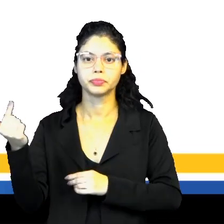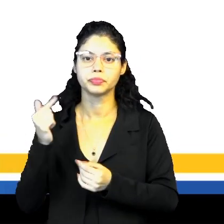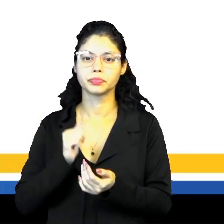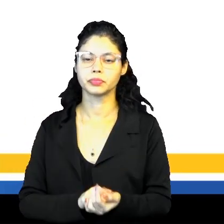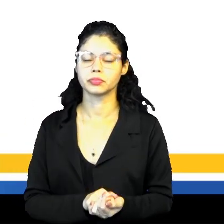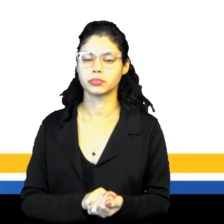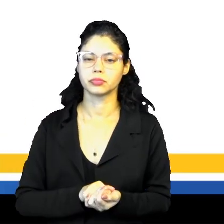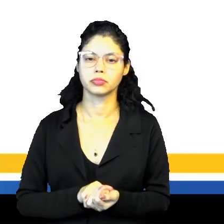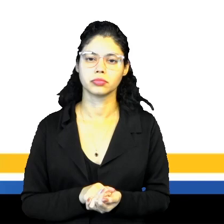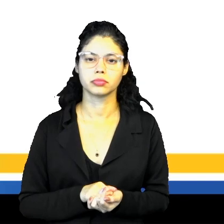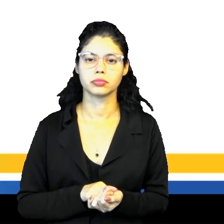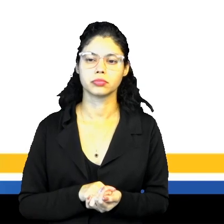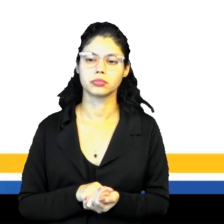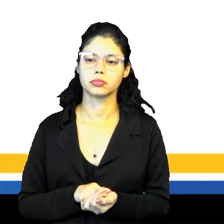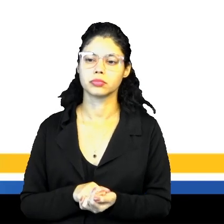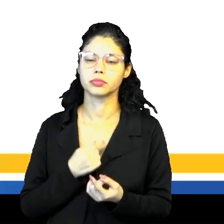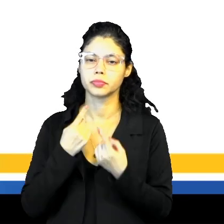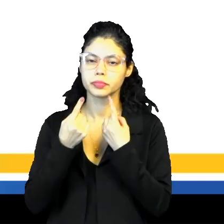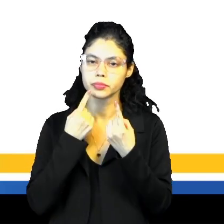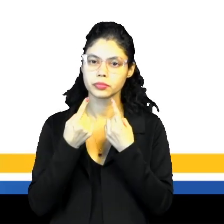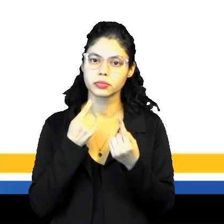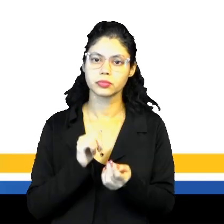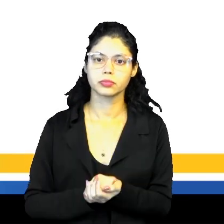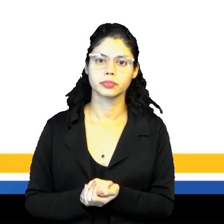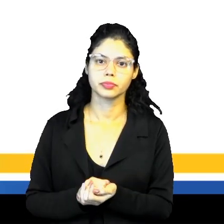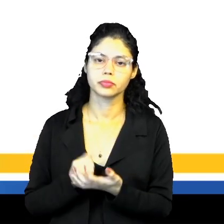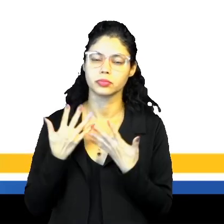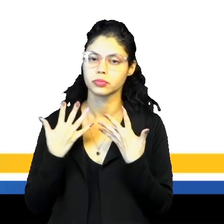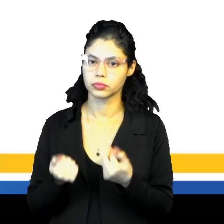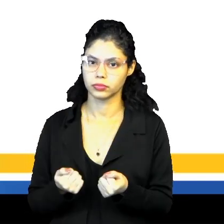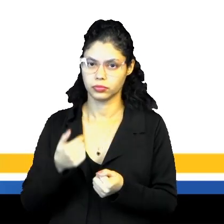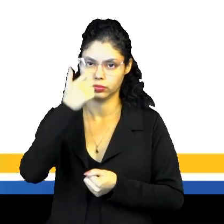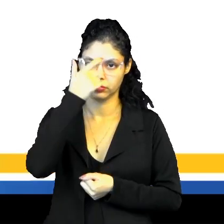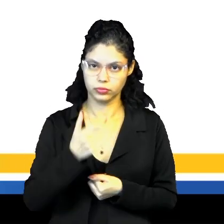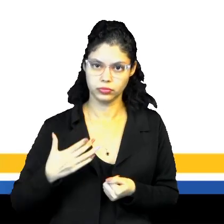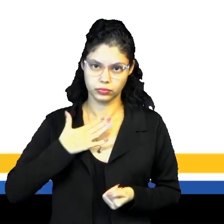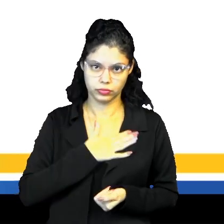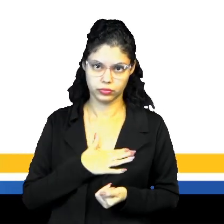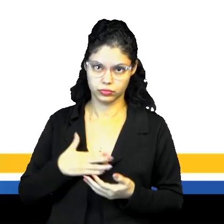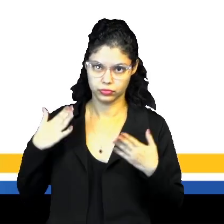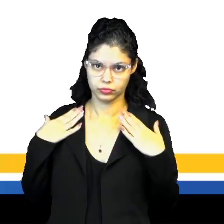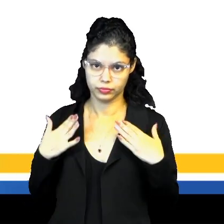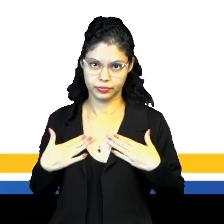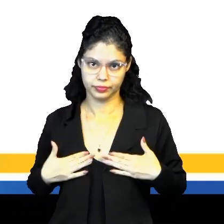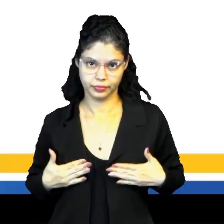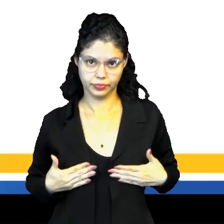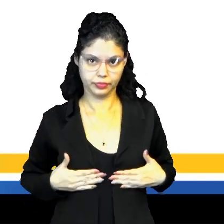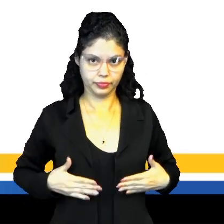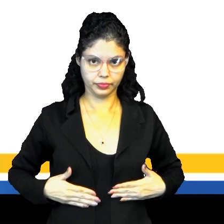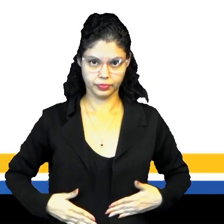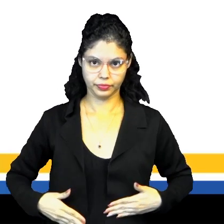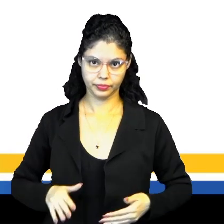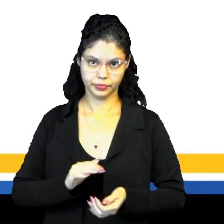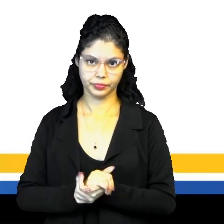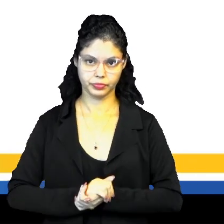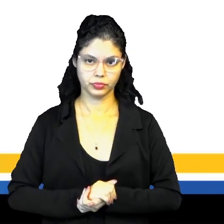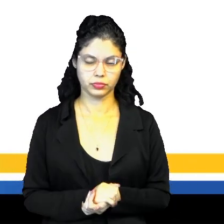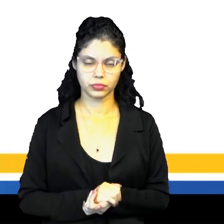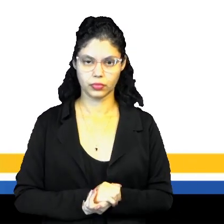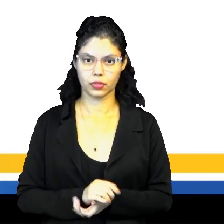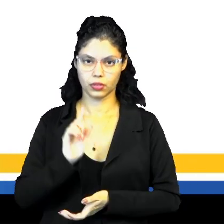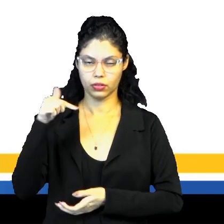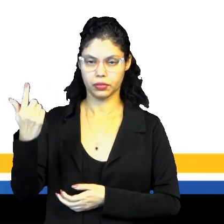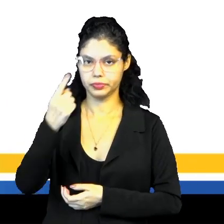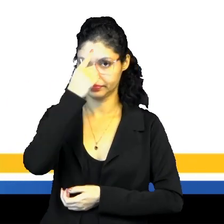Então é uma pauta bastante discutida, a autoaceitação, né? O gostar do próprio corpo, tá? Então ali na